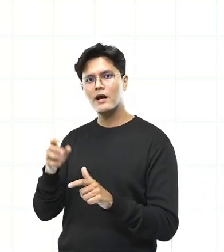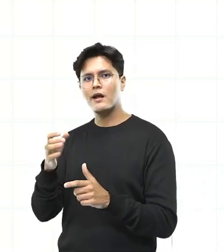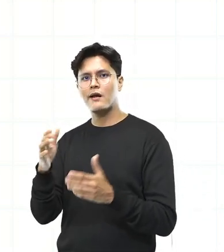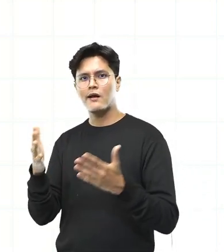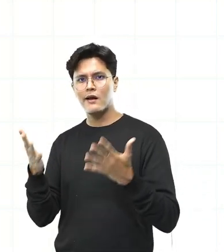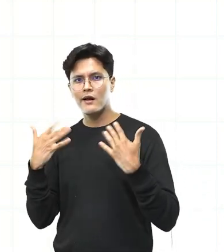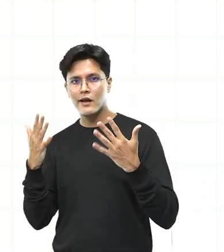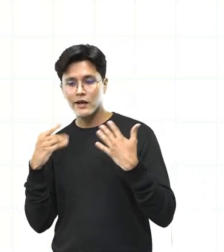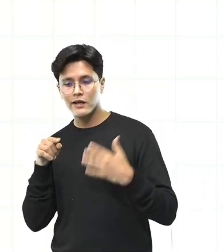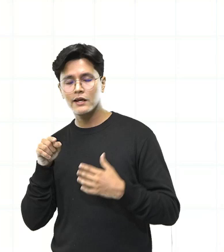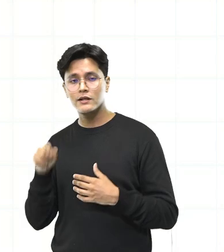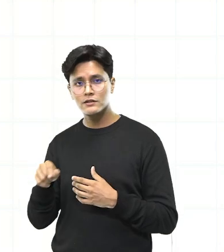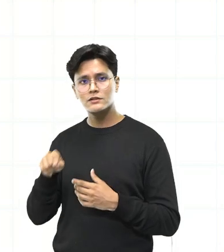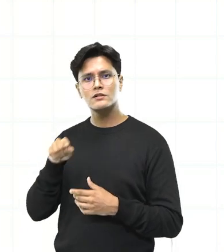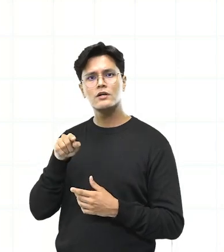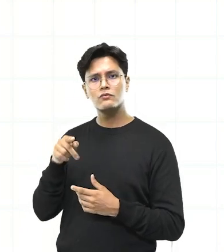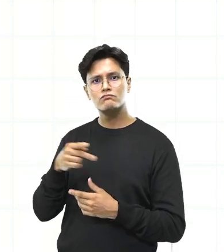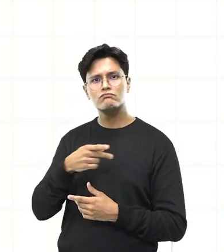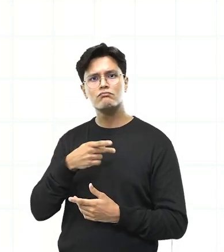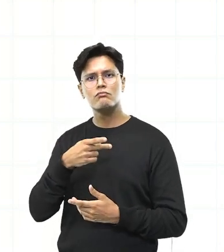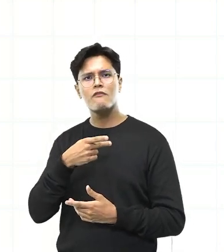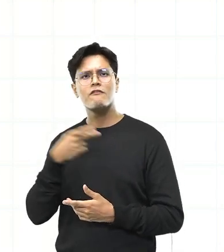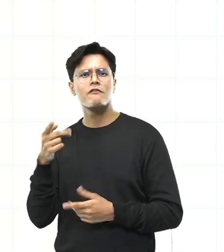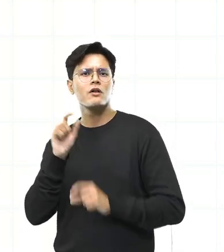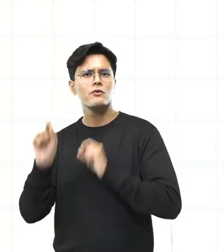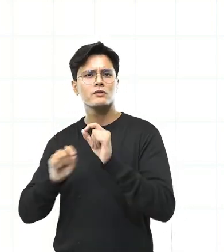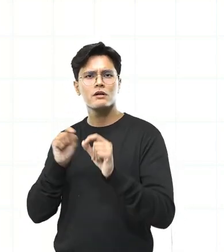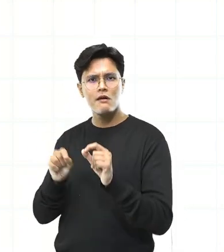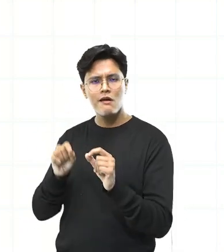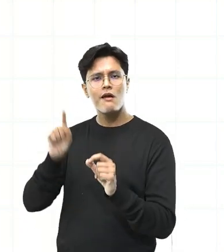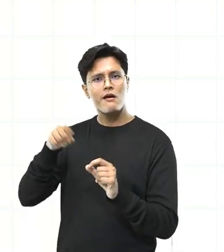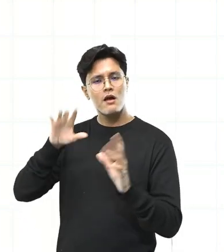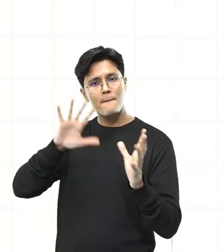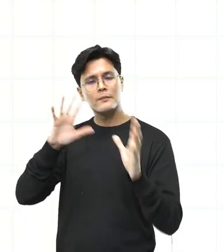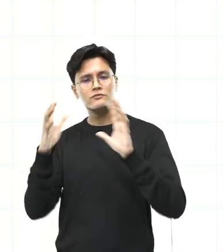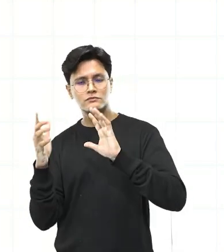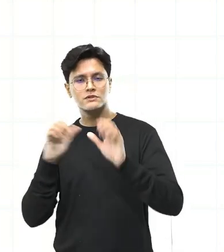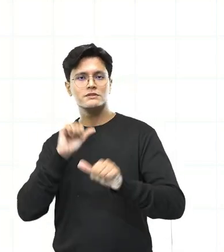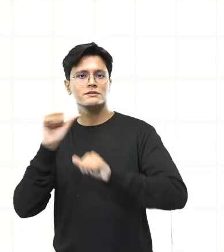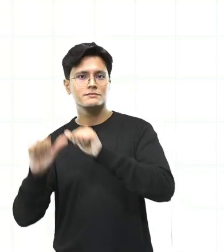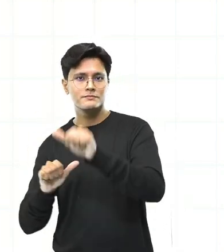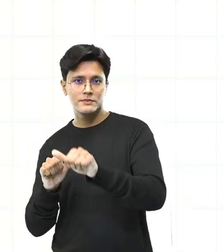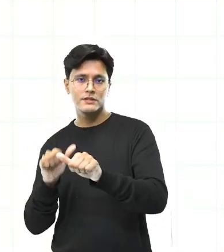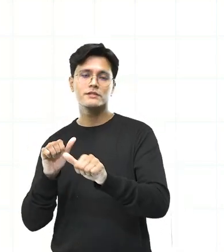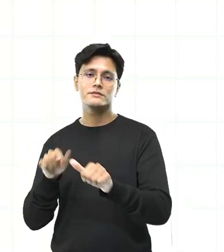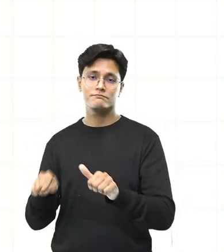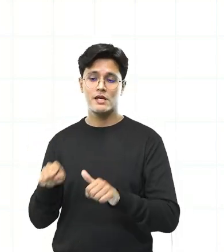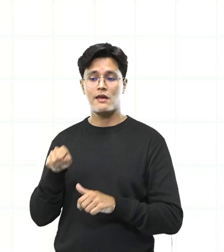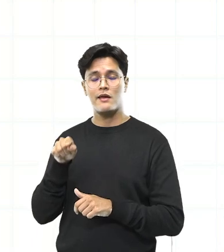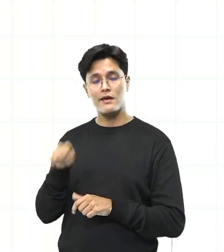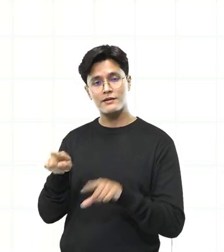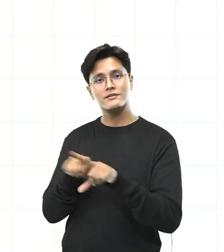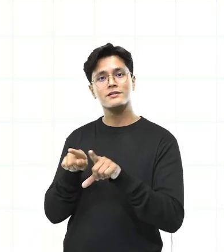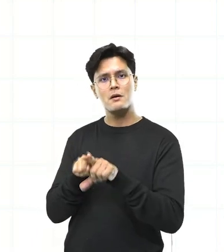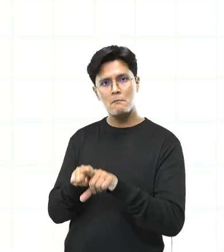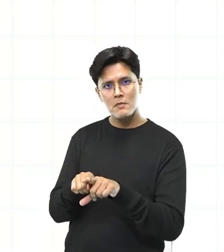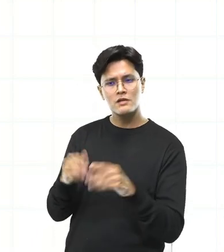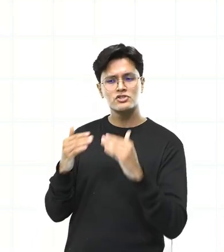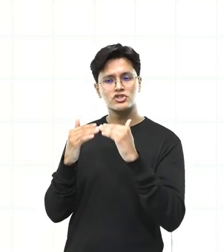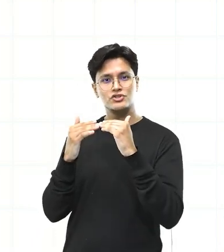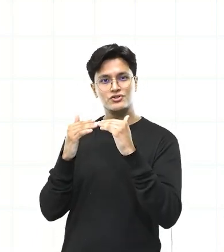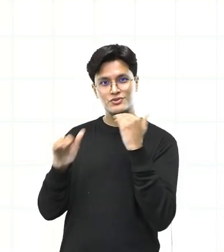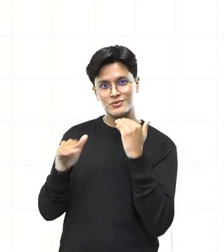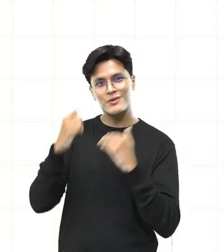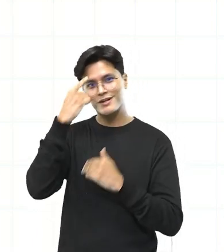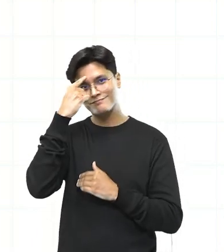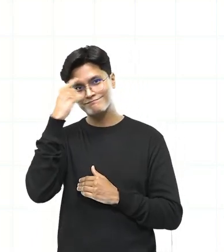discordando também do texto, né? Está discordando ali dessa ideia do aquecimento global, né? Das mudanças climáticas. Quando